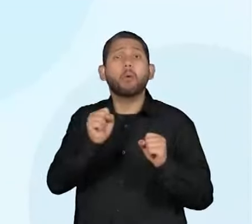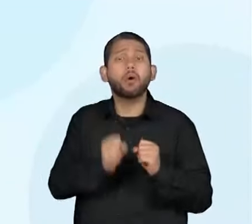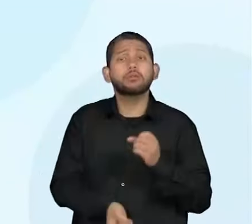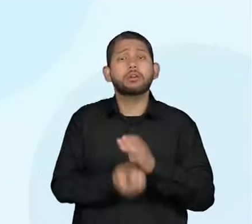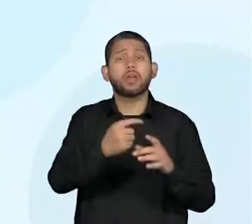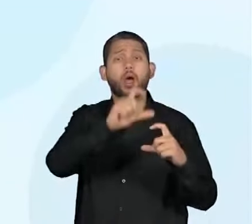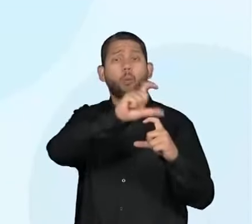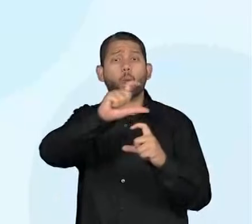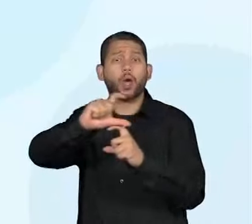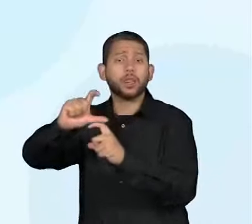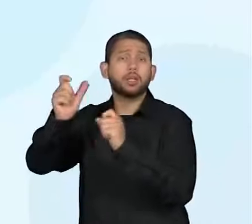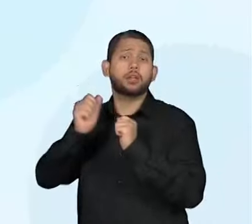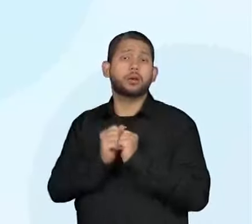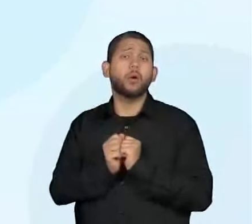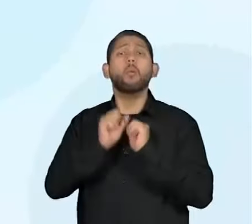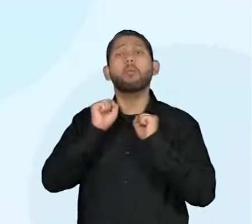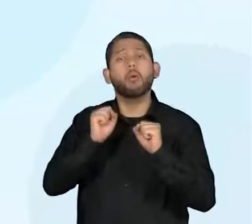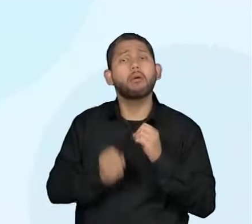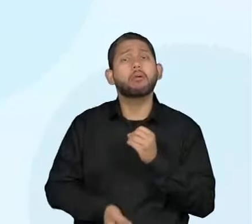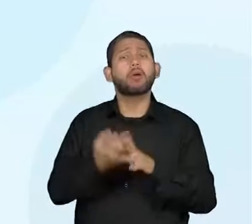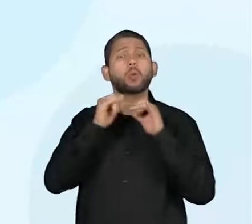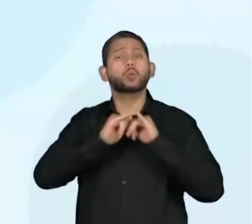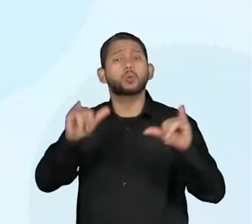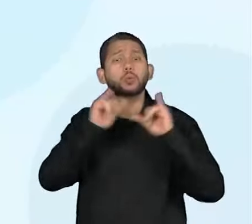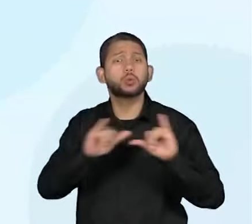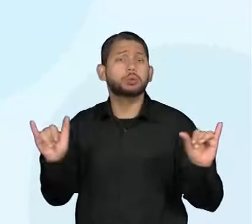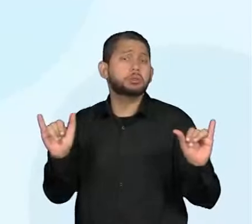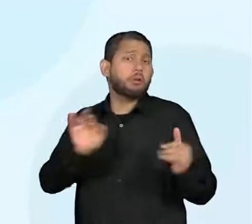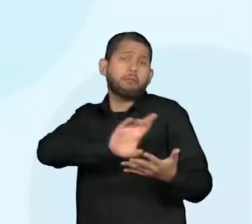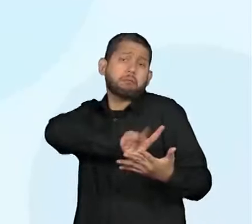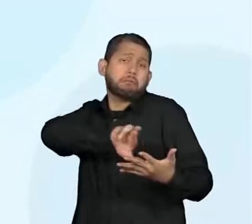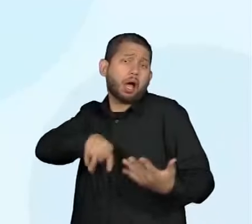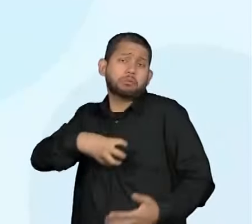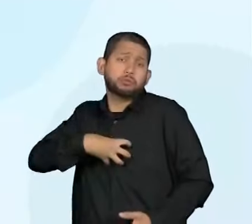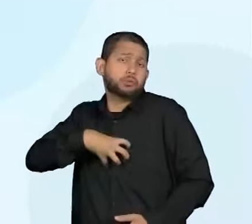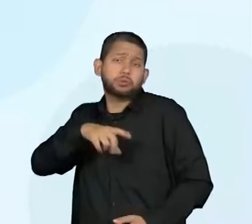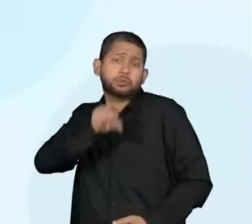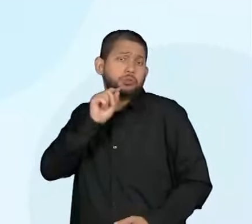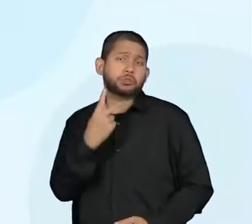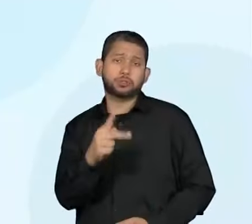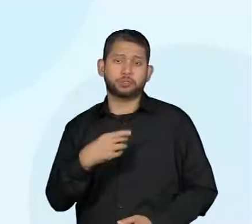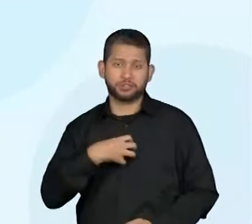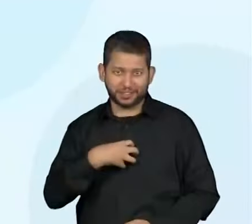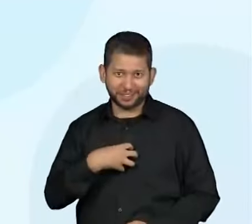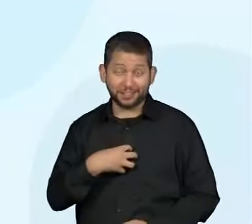outro gênero. Vamos trabalhar em equipe, assim todos poderão participar